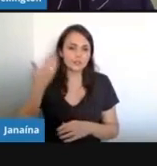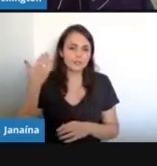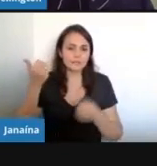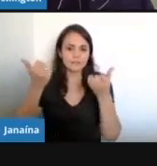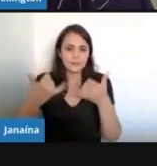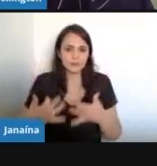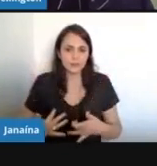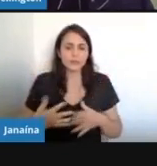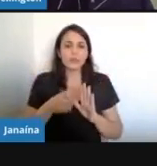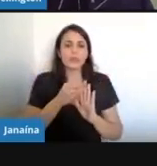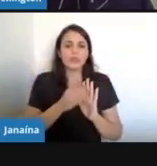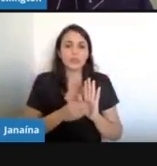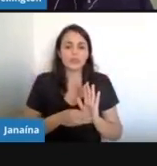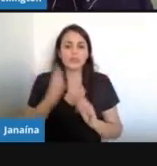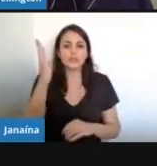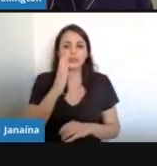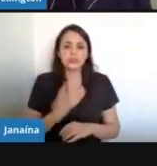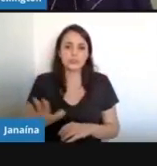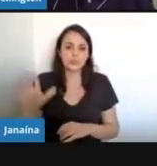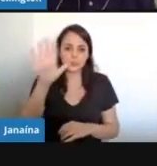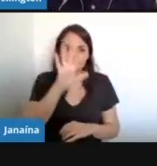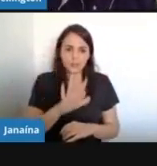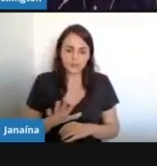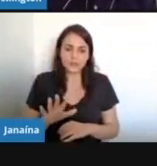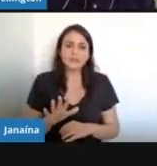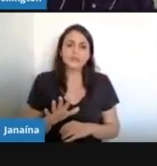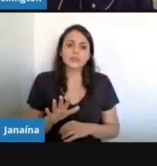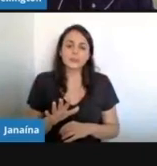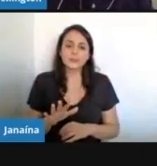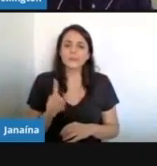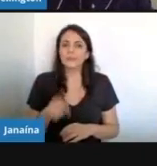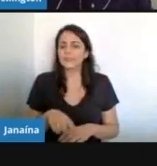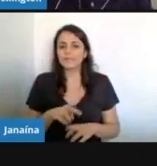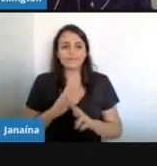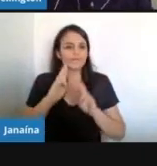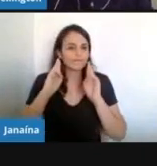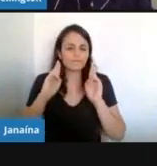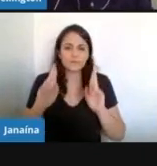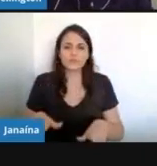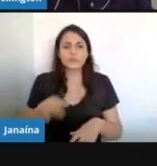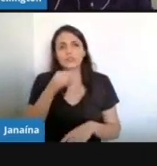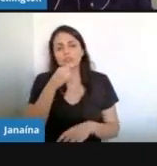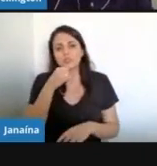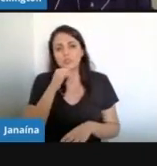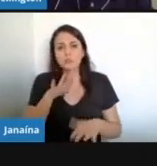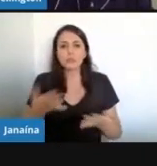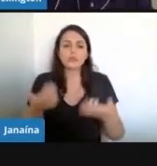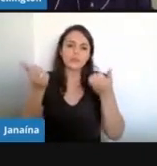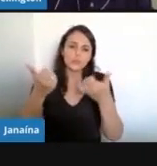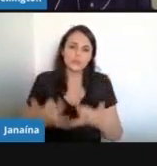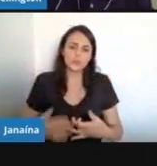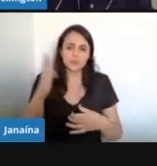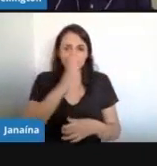né, um continente, assim, é muito diferente, né, quando a gente fala de